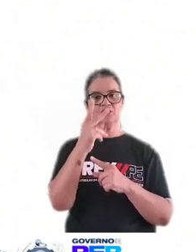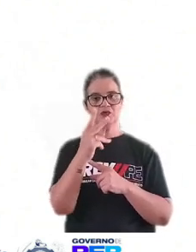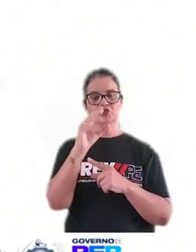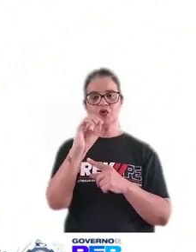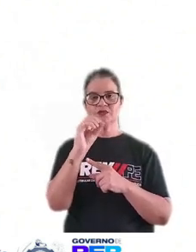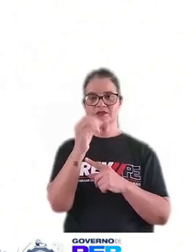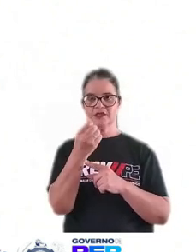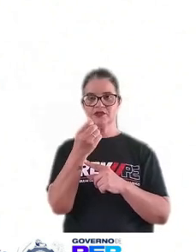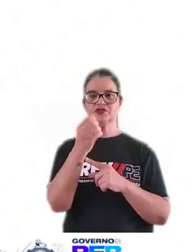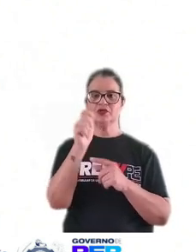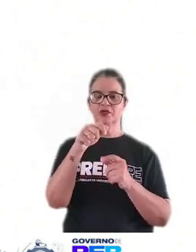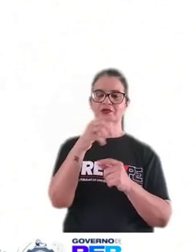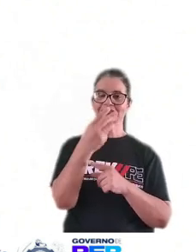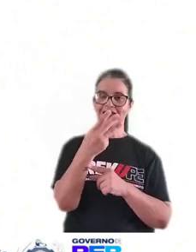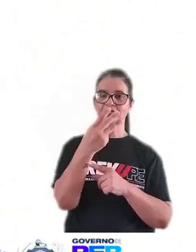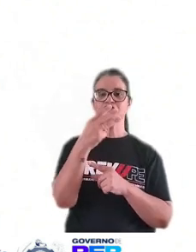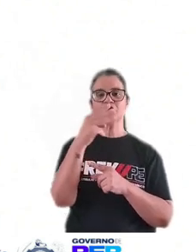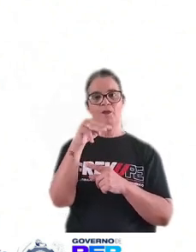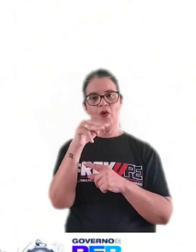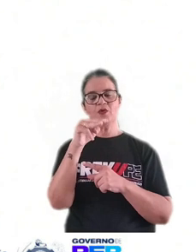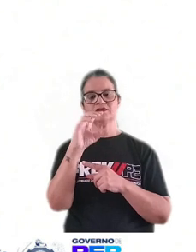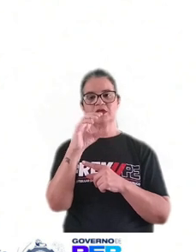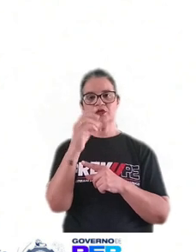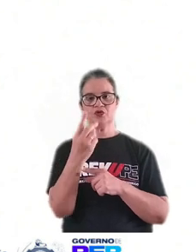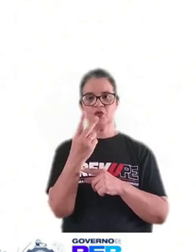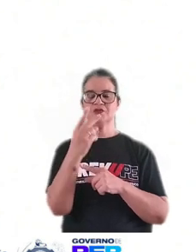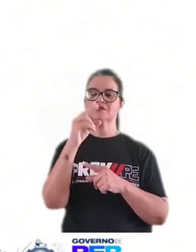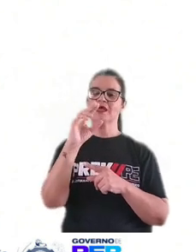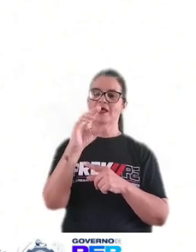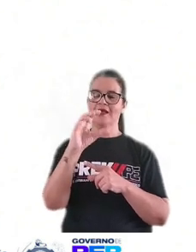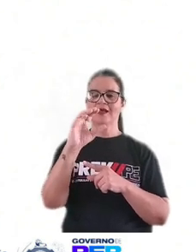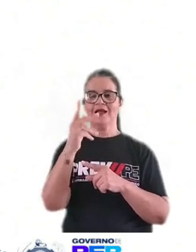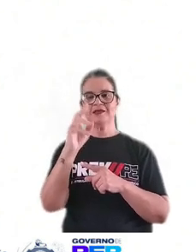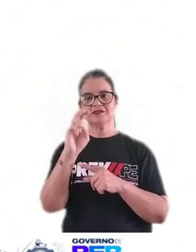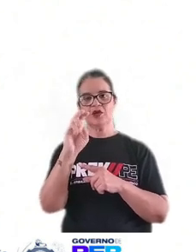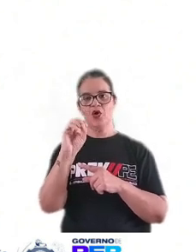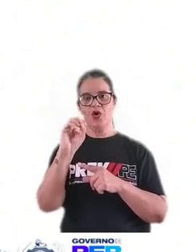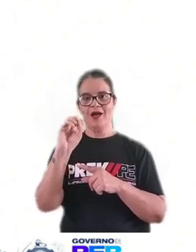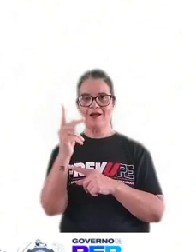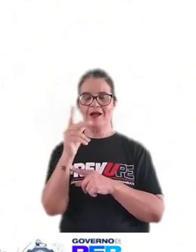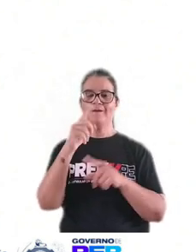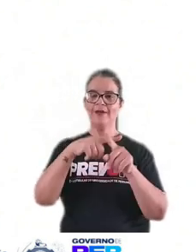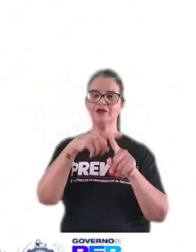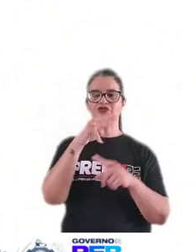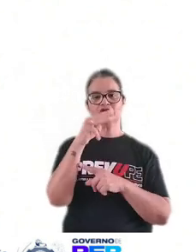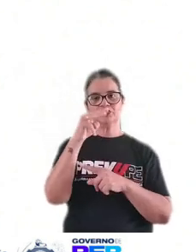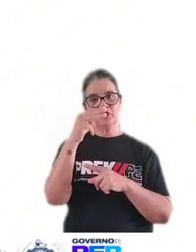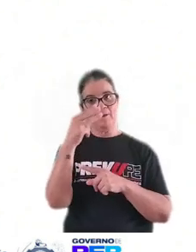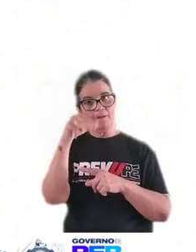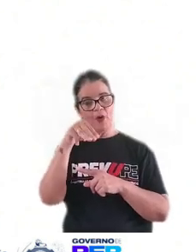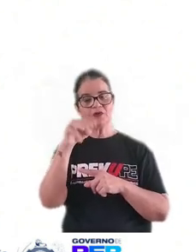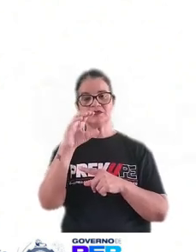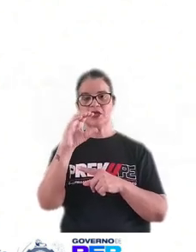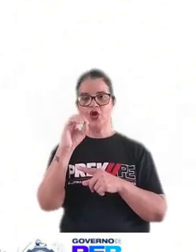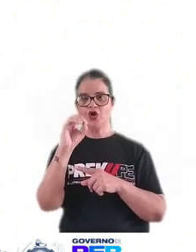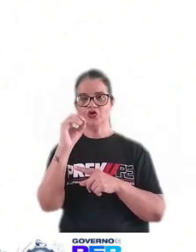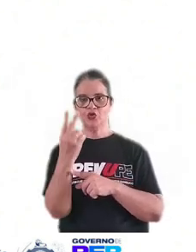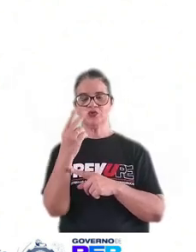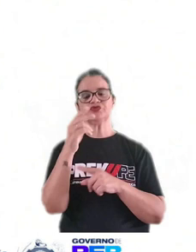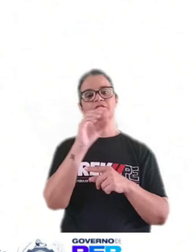C6H12O6 dando 3 mols de C2H5OH mais 3 mols de